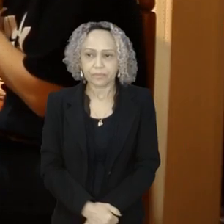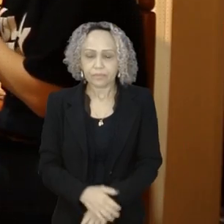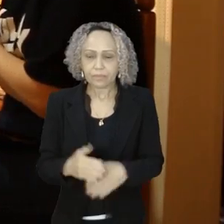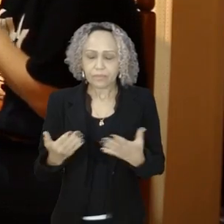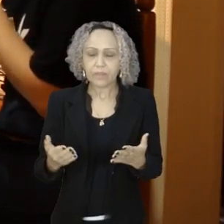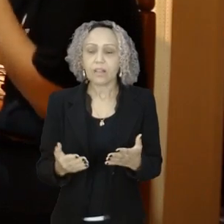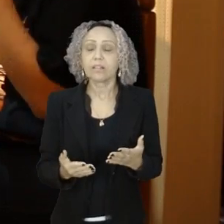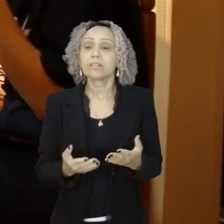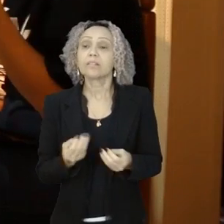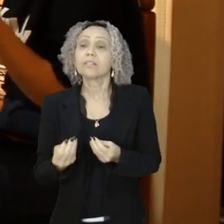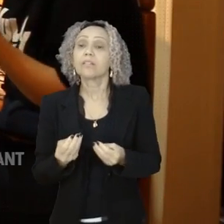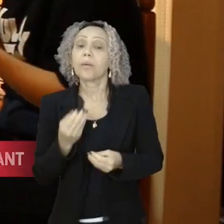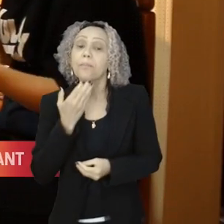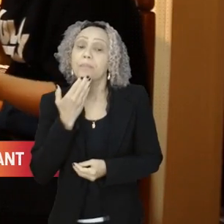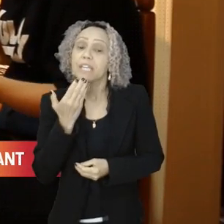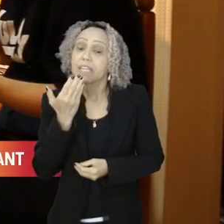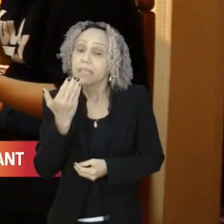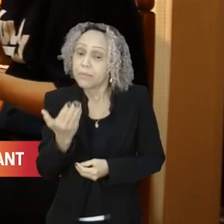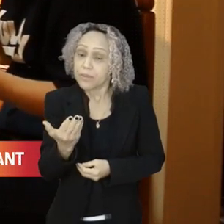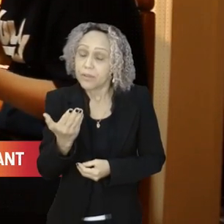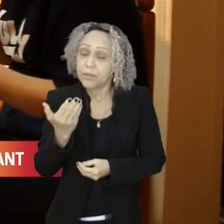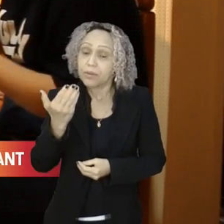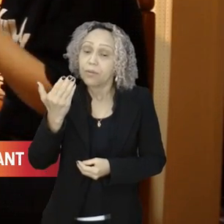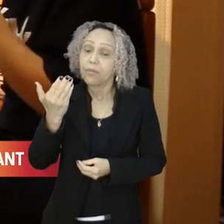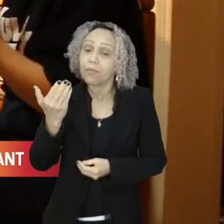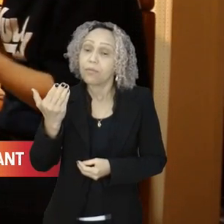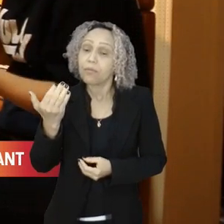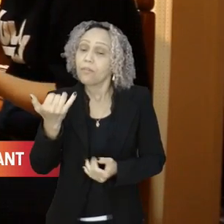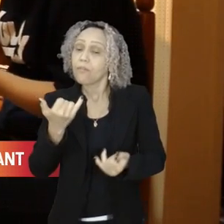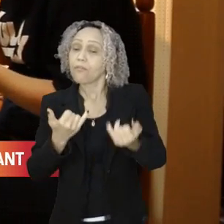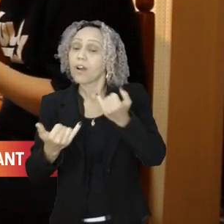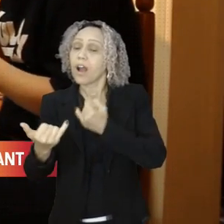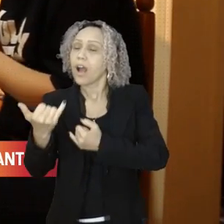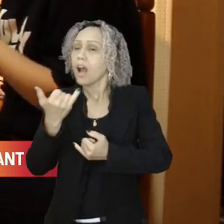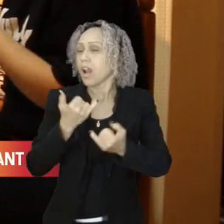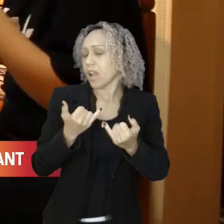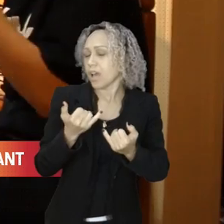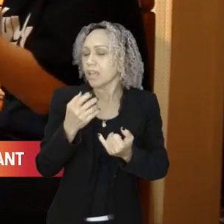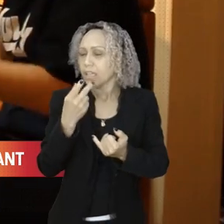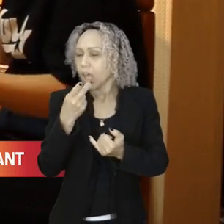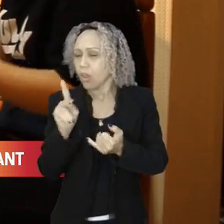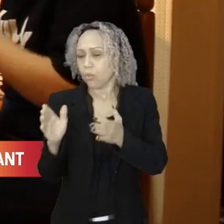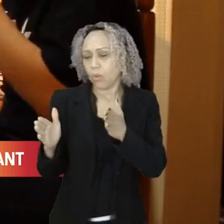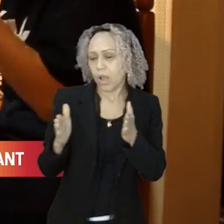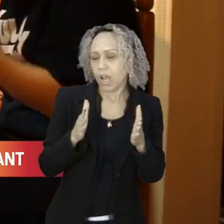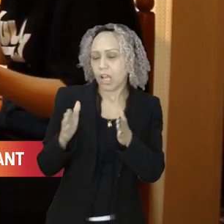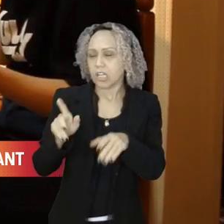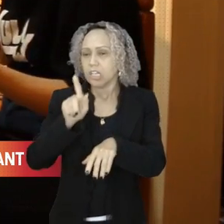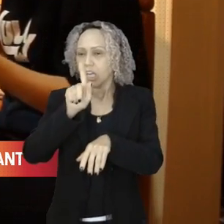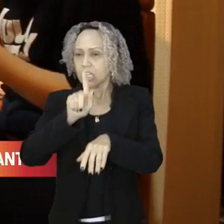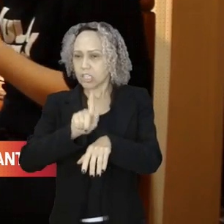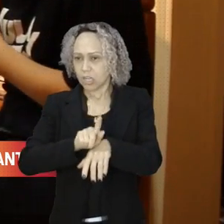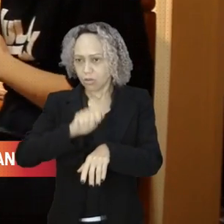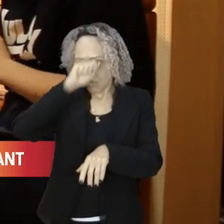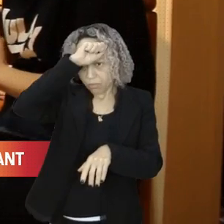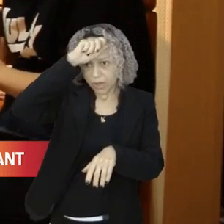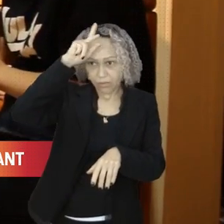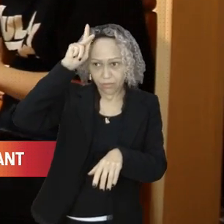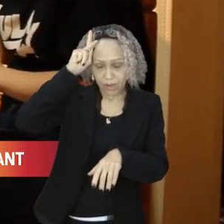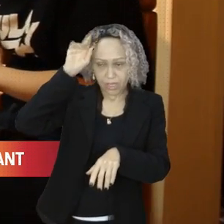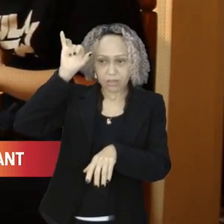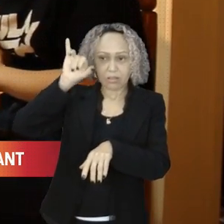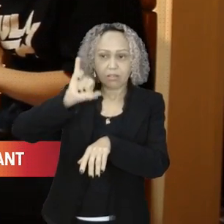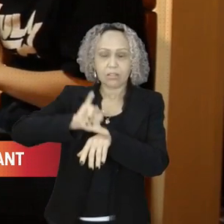Olívia, a gente queria te pedir para tu falar um pouco da sua gestão como prefeito de Porto Alegre, se um ponto principal.